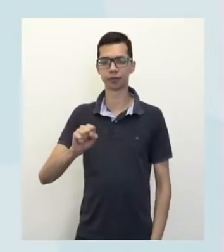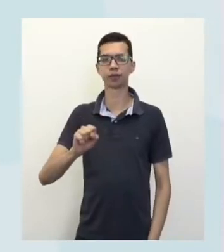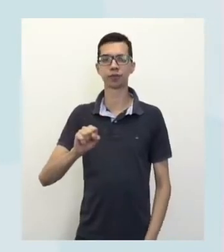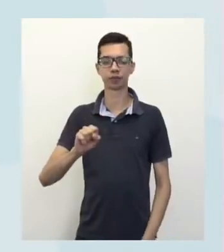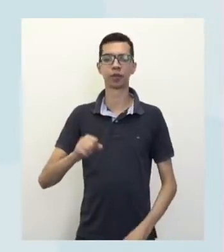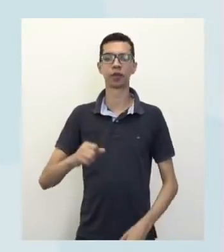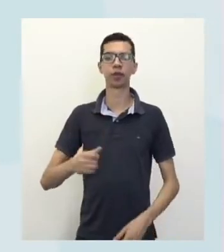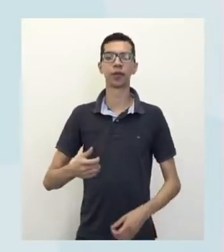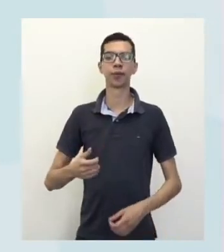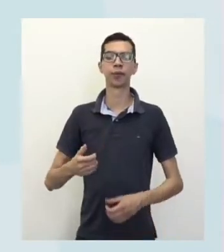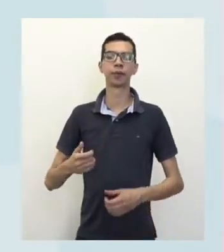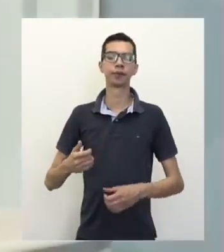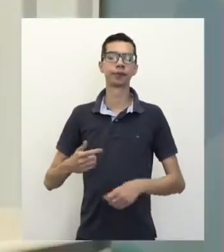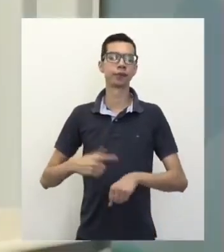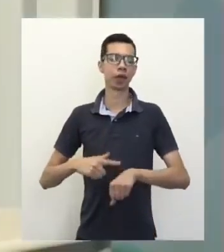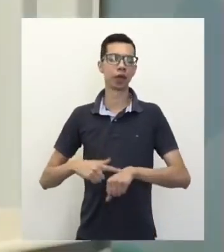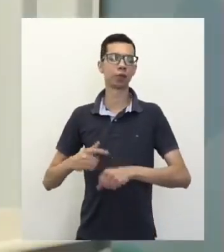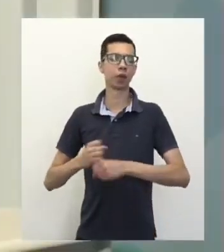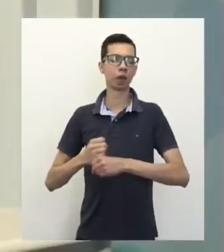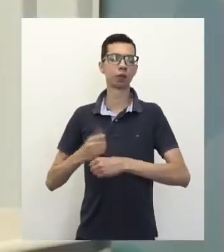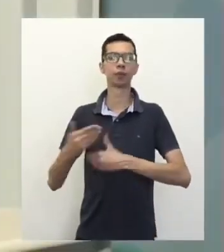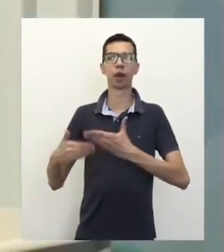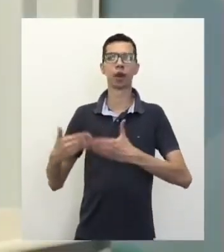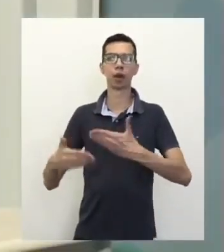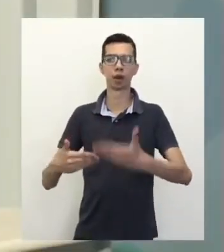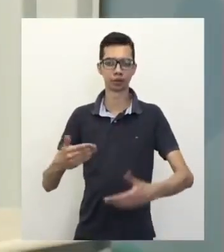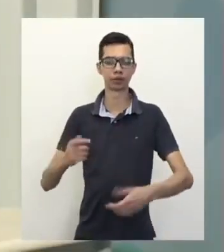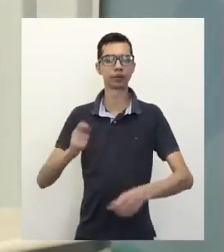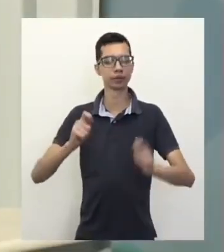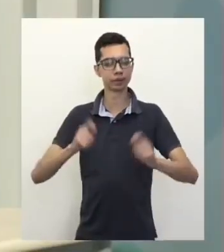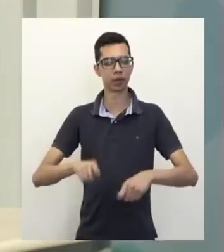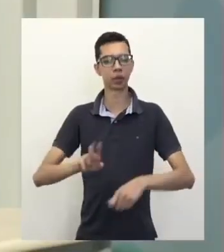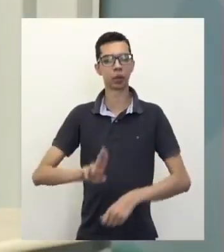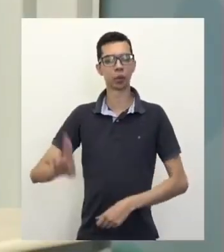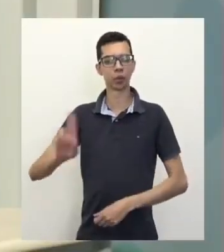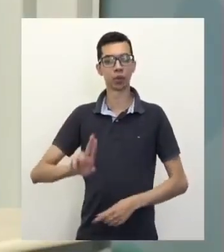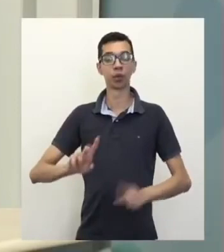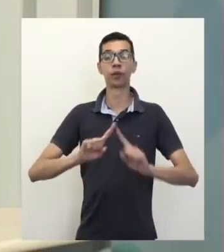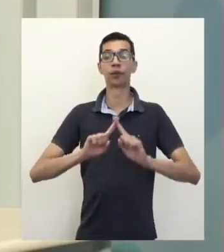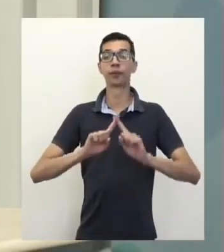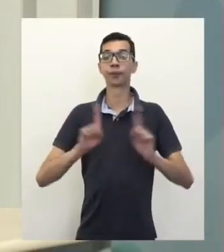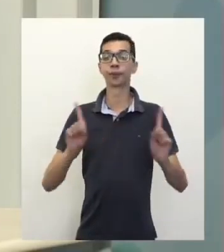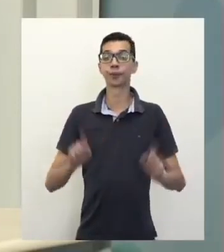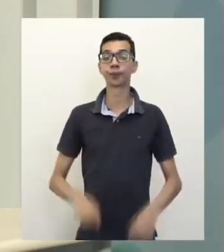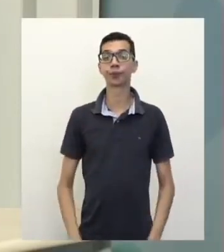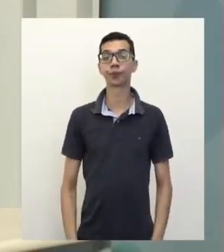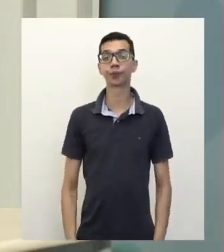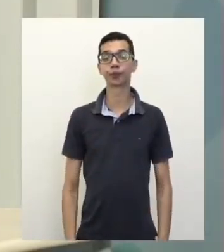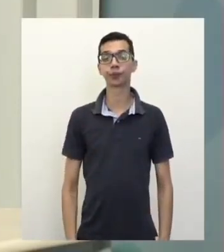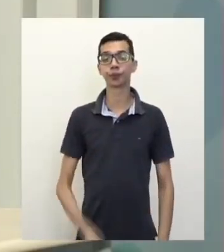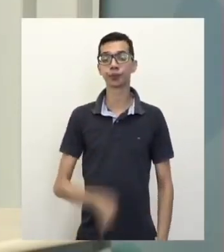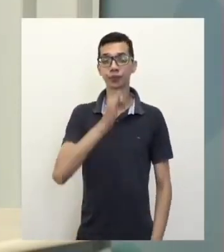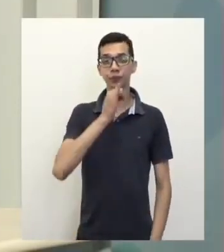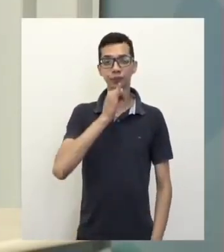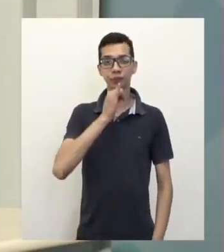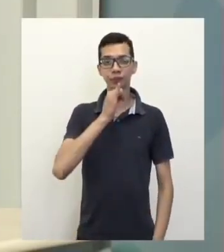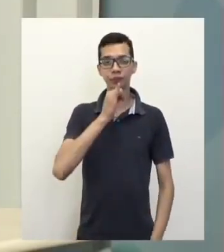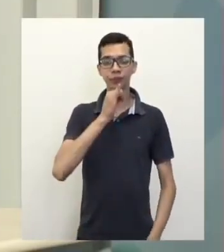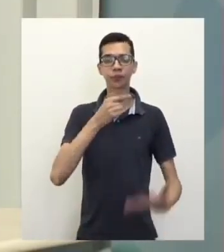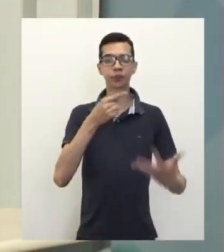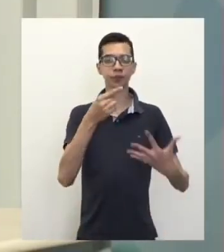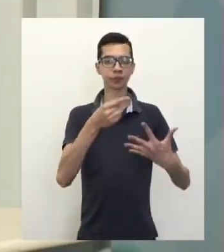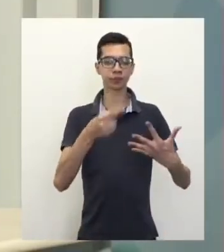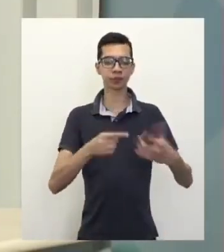gente tem vários ciclos, né, professora, que classifica o tipo de produto e a